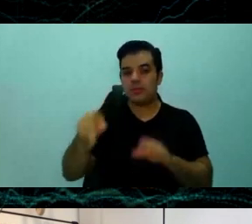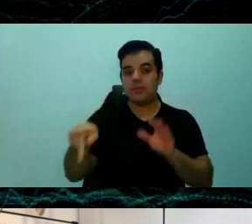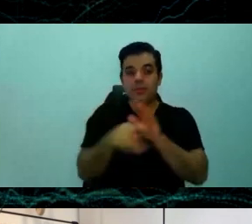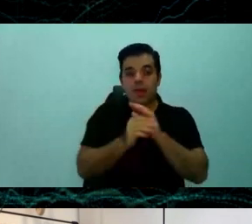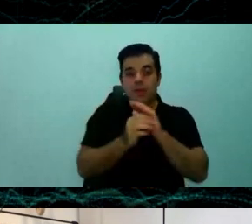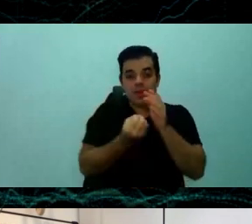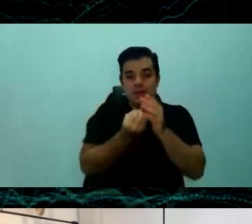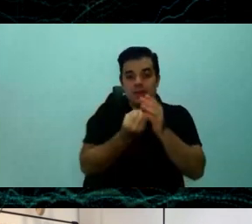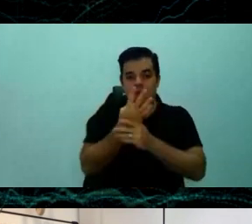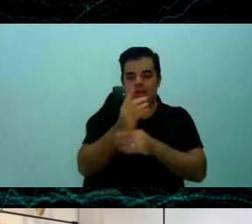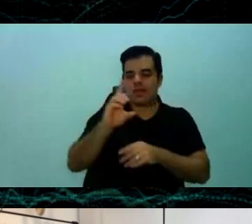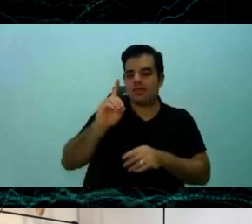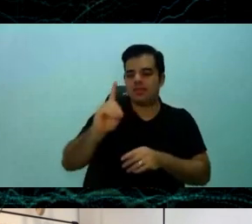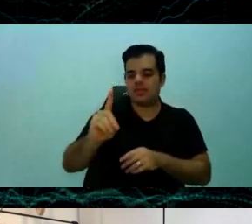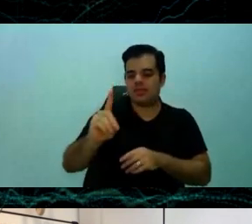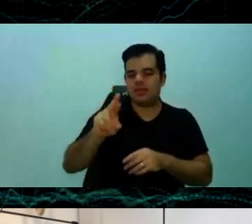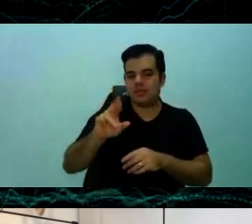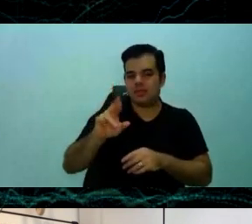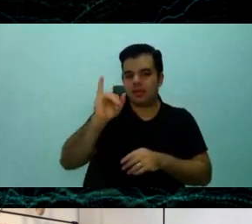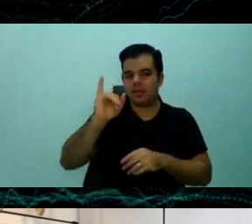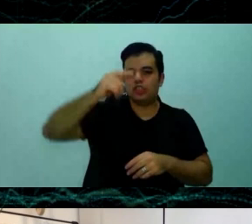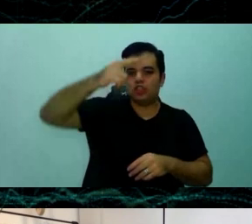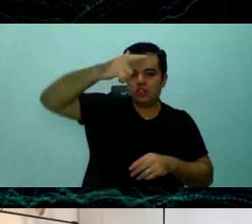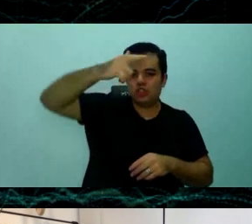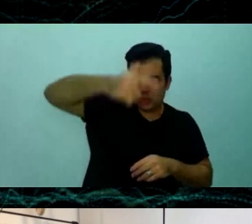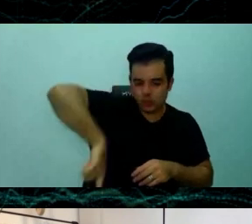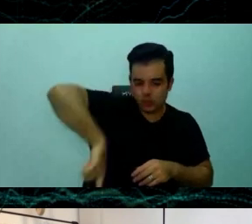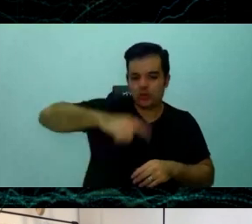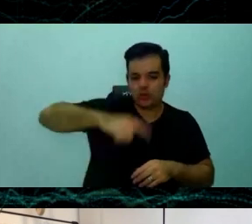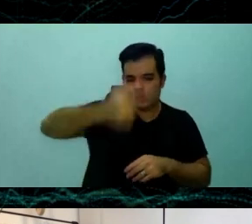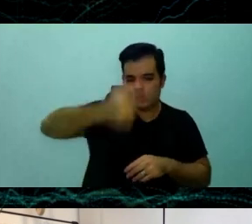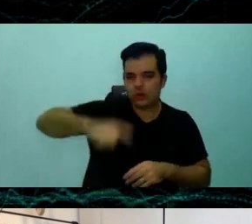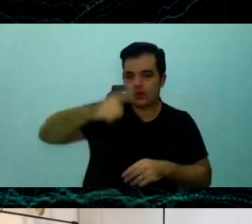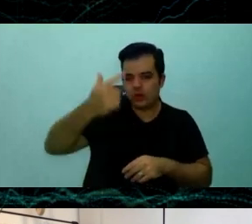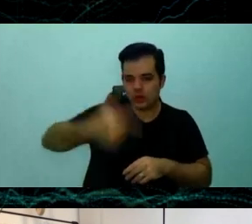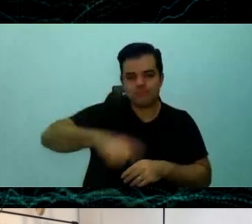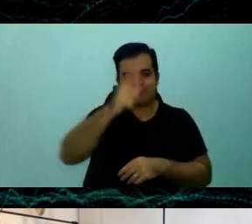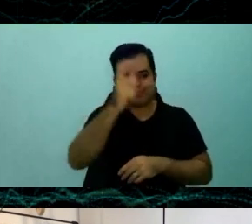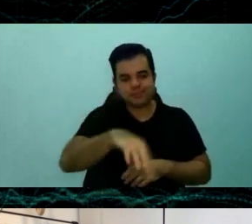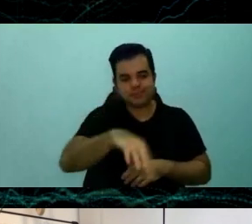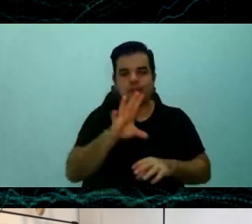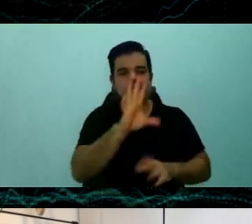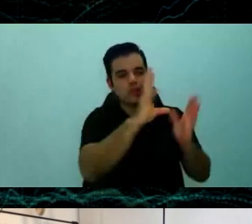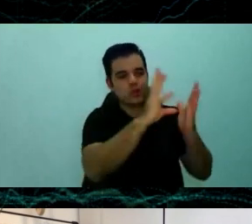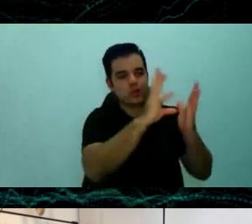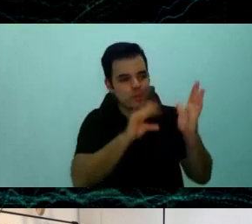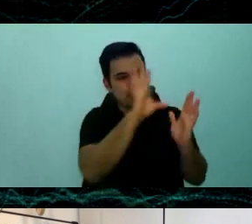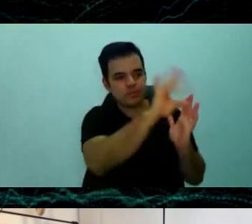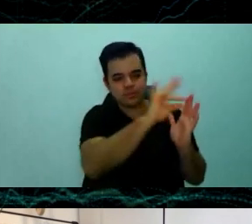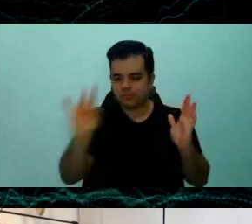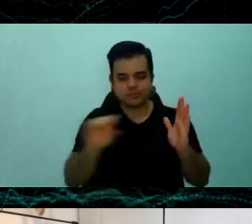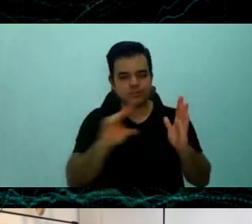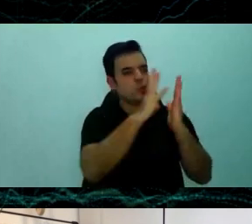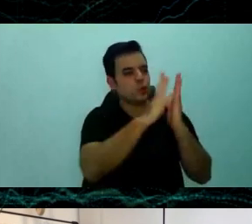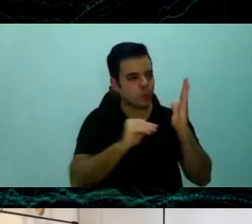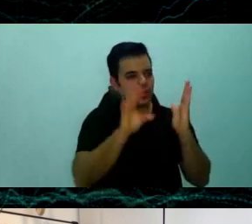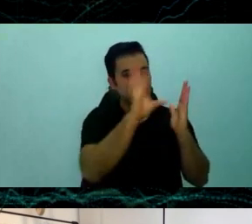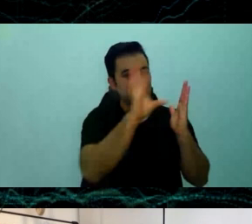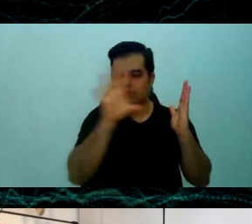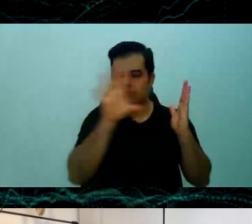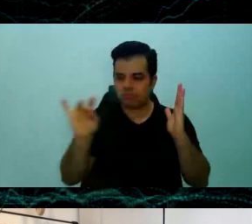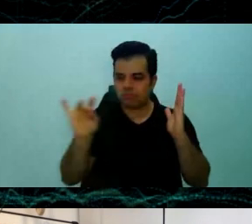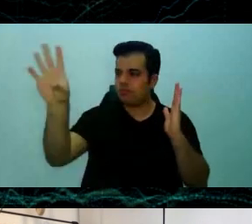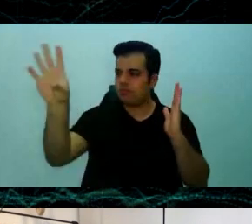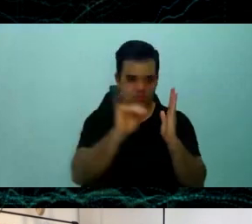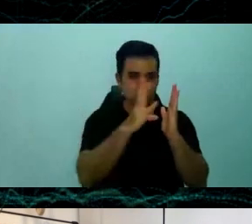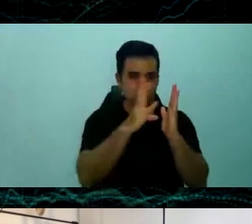Repeat Yourself. Então, ao invés de você ficar copiando o bloquinho de provider para lá, para cá, ficar copiando um